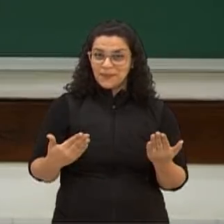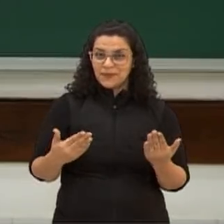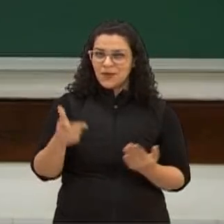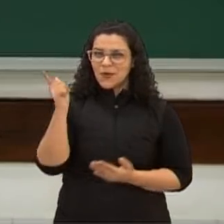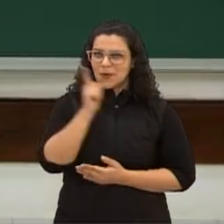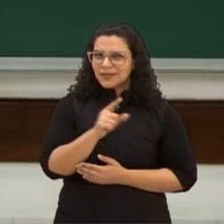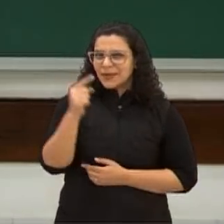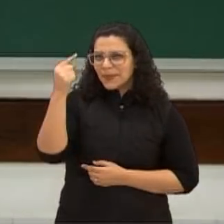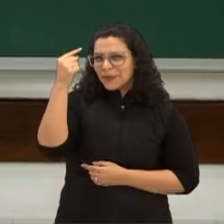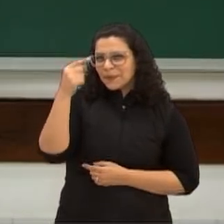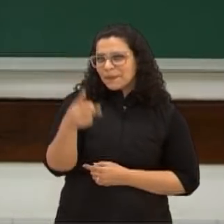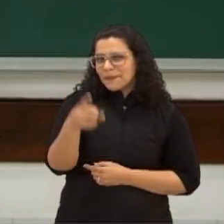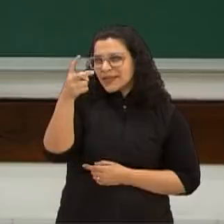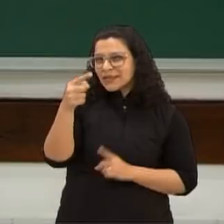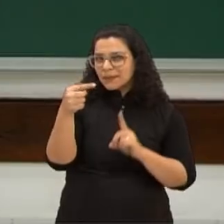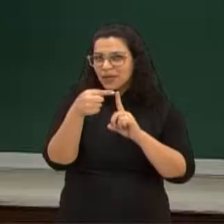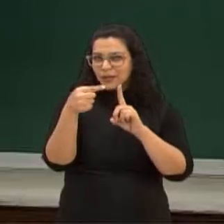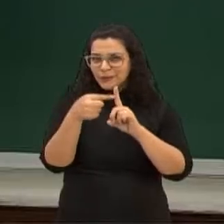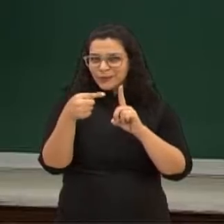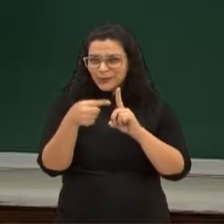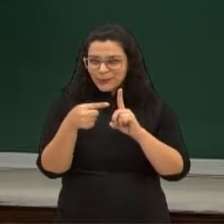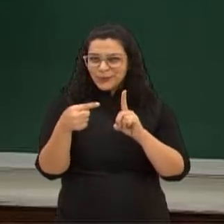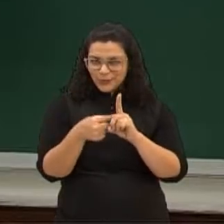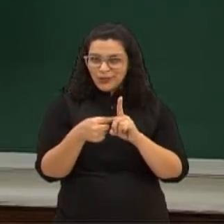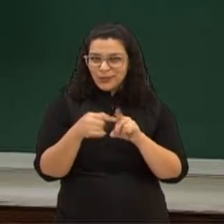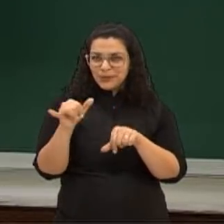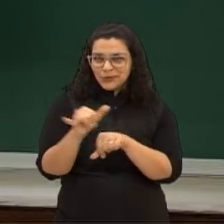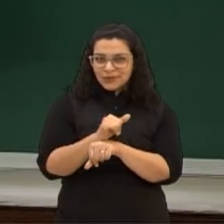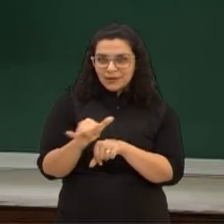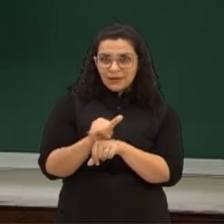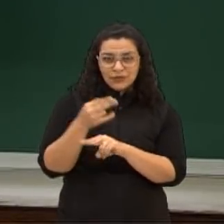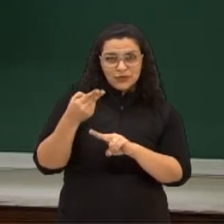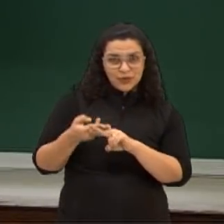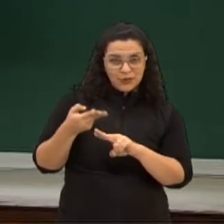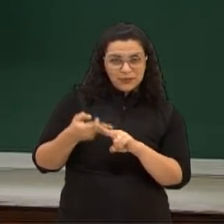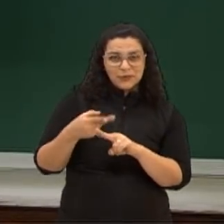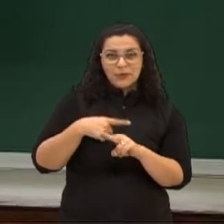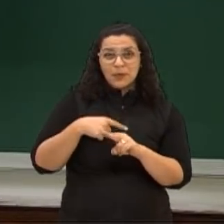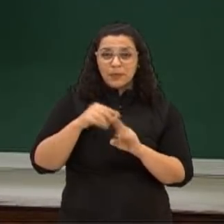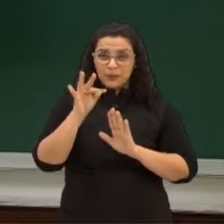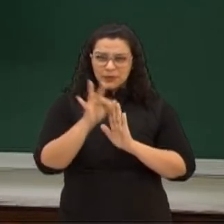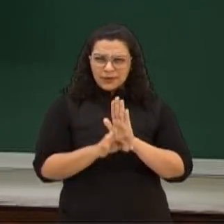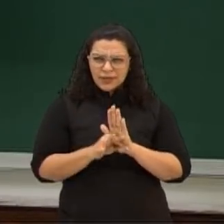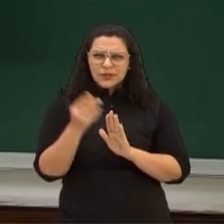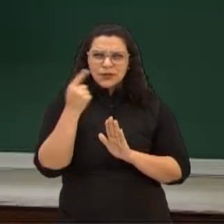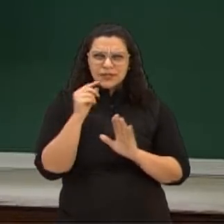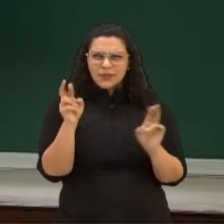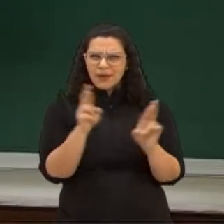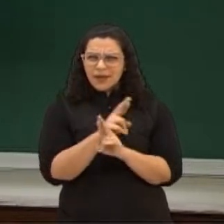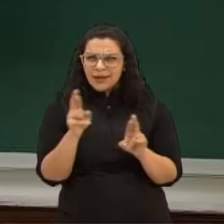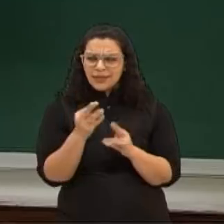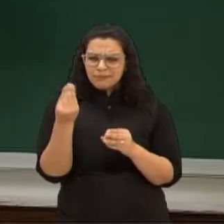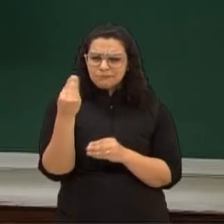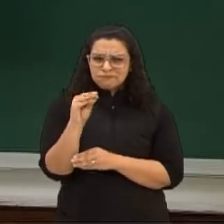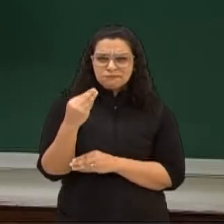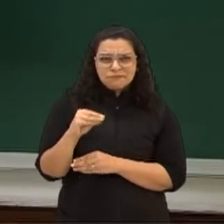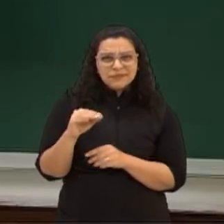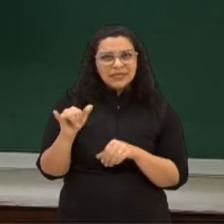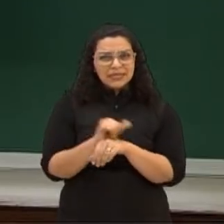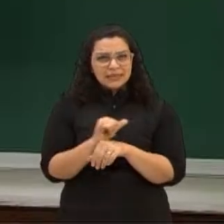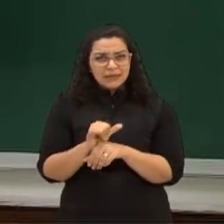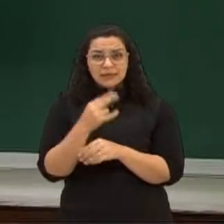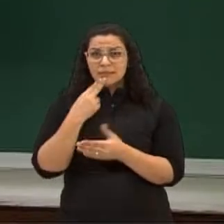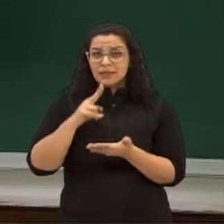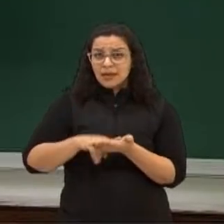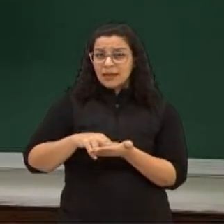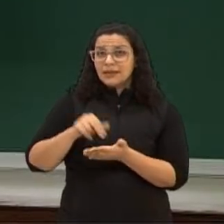Então, conseguiram encontrar aí no caderno as estratégias de argumentação? Conseguiram encaixar essas estratégias de argumentação na